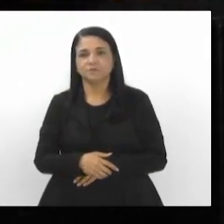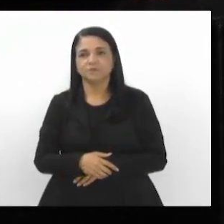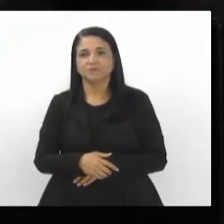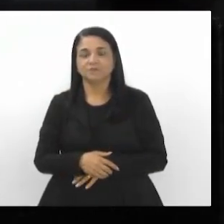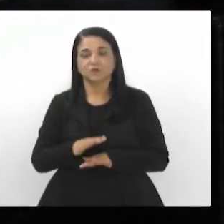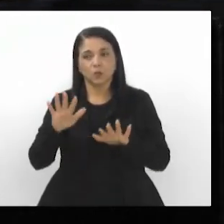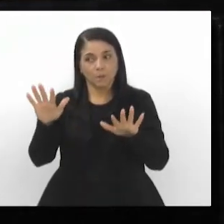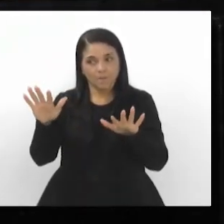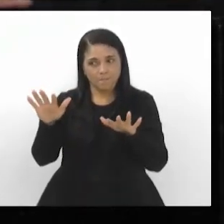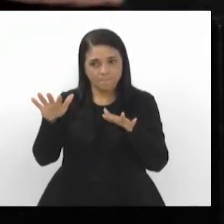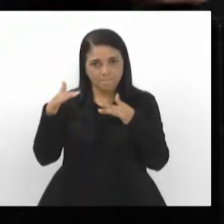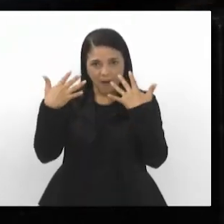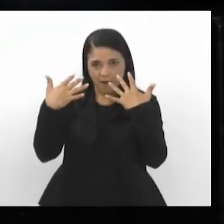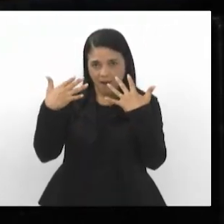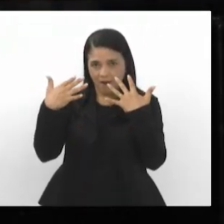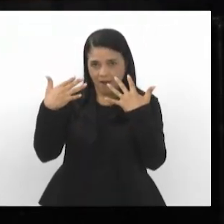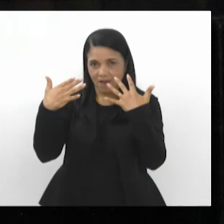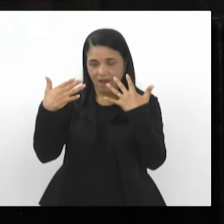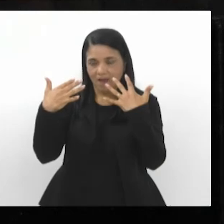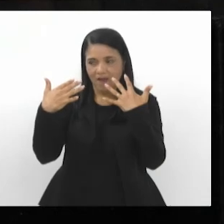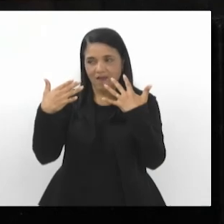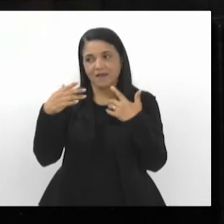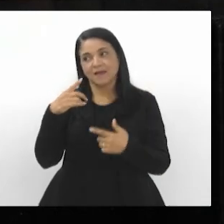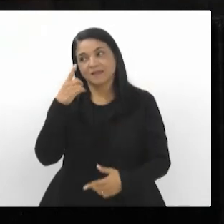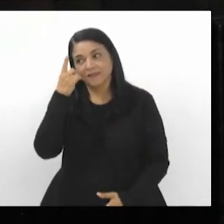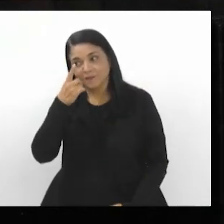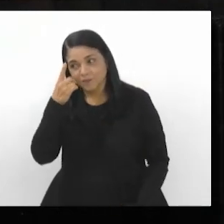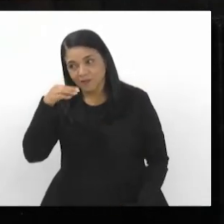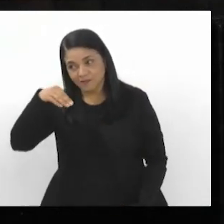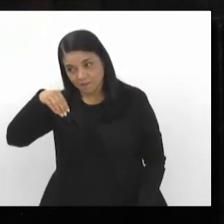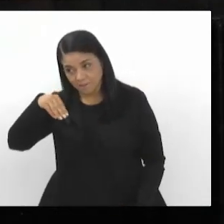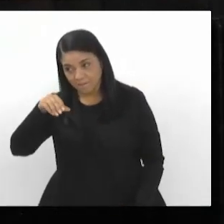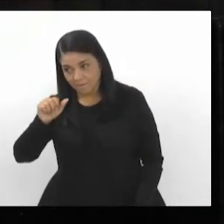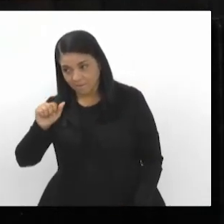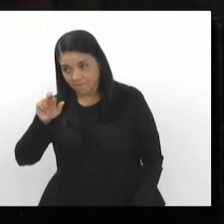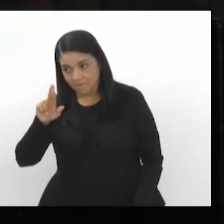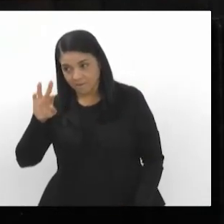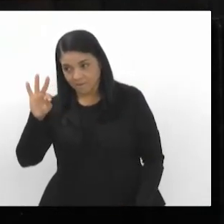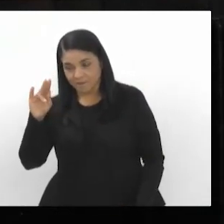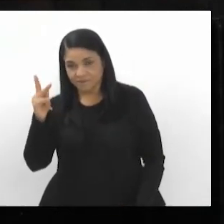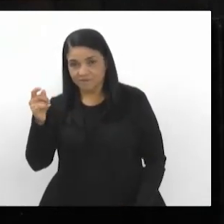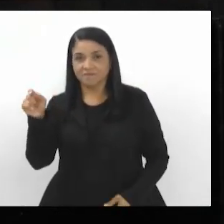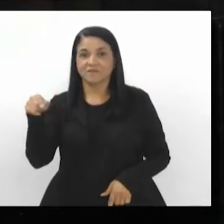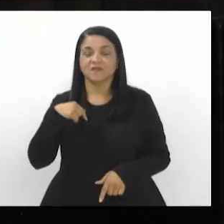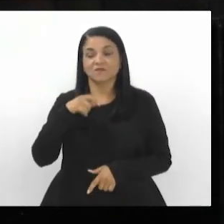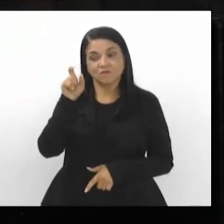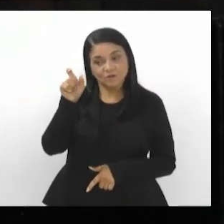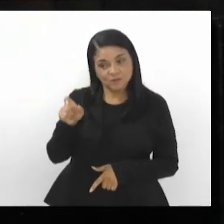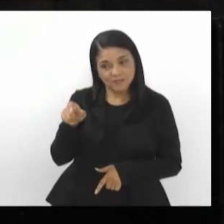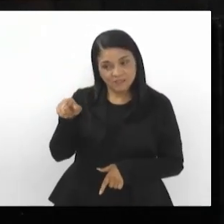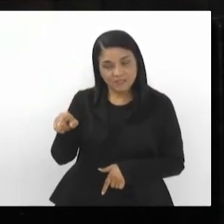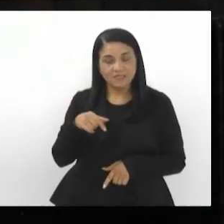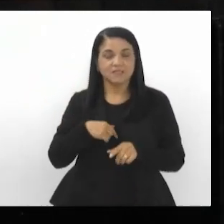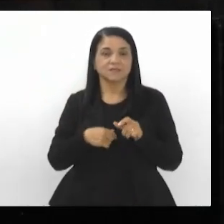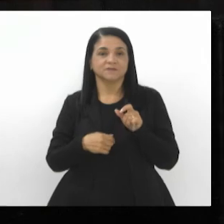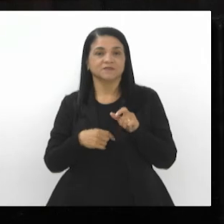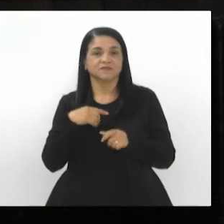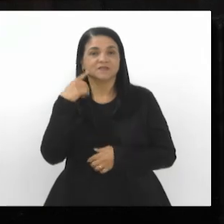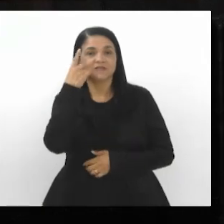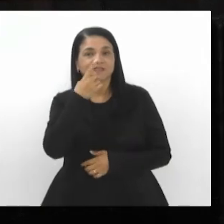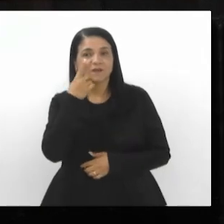chamando a atenção, deputada Marta Rocha, porque Vossa Excelência, deputado